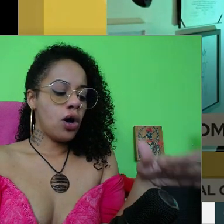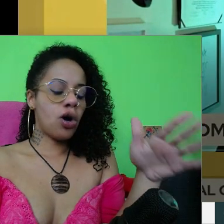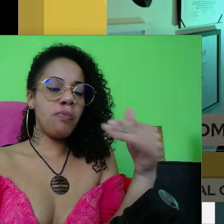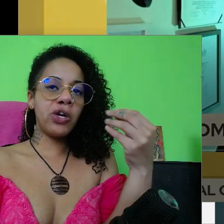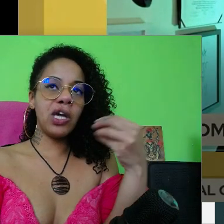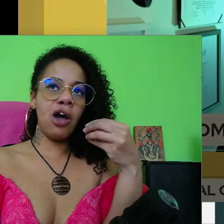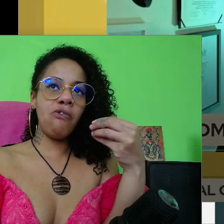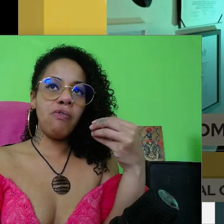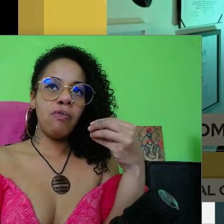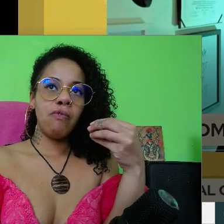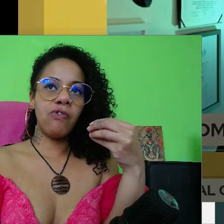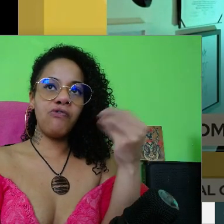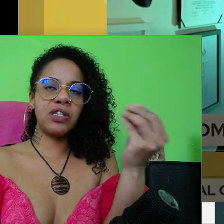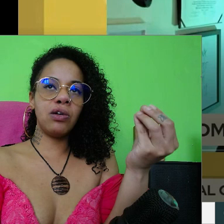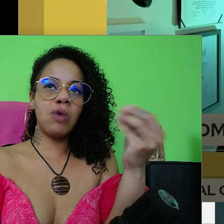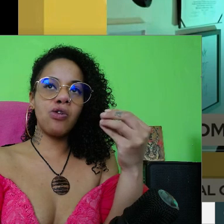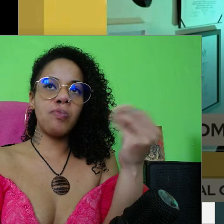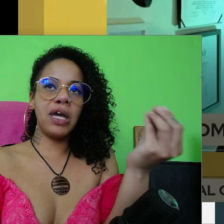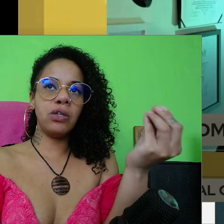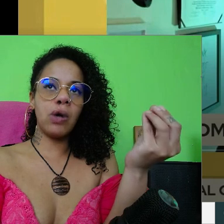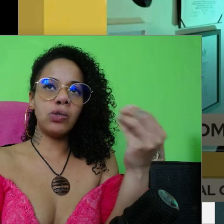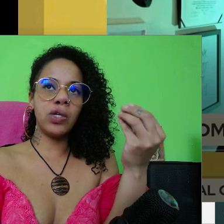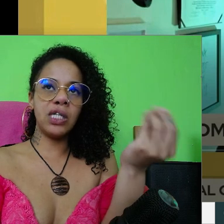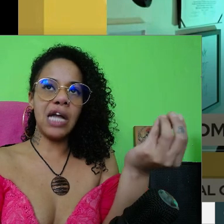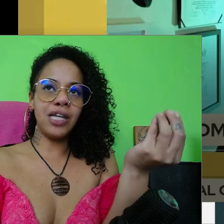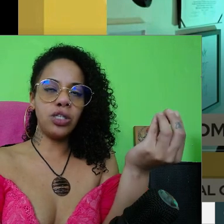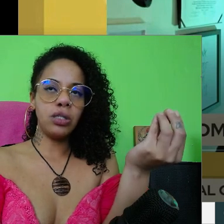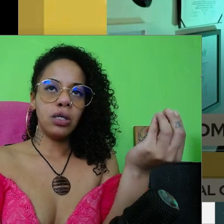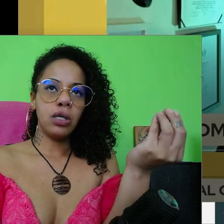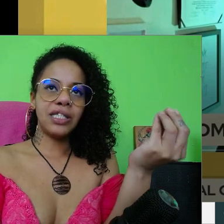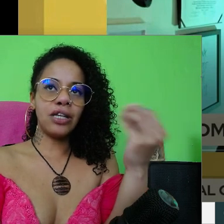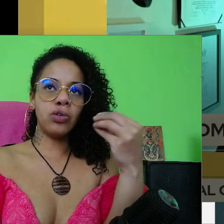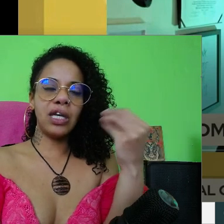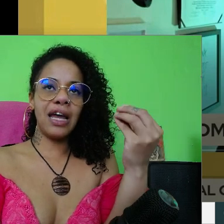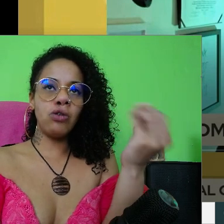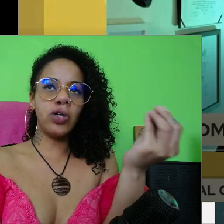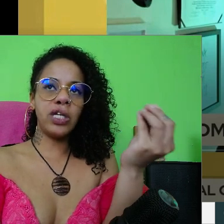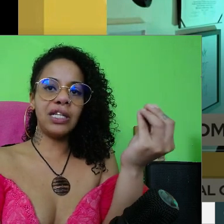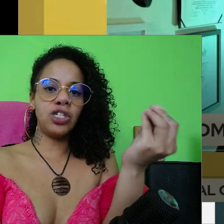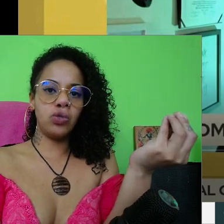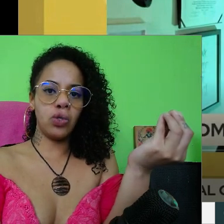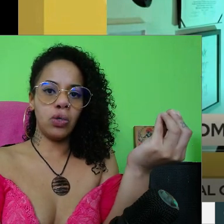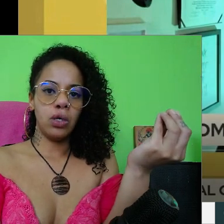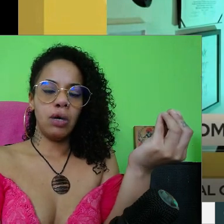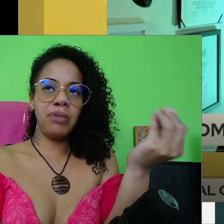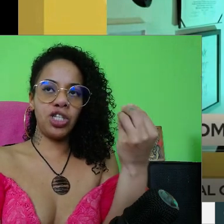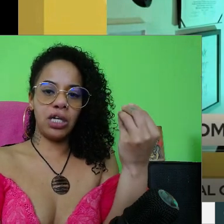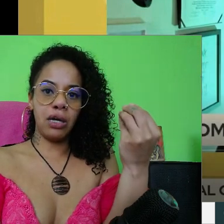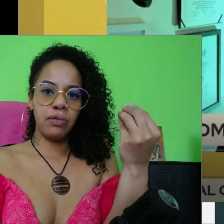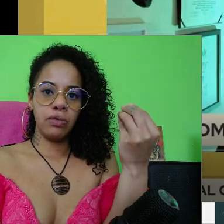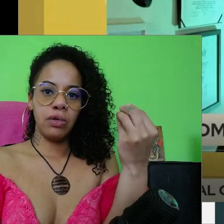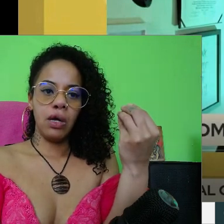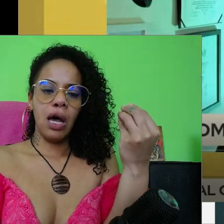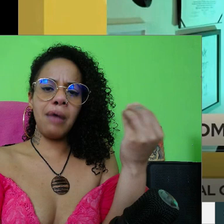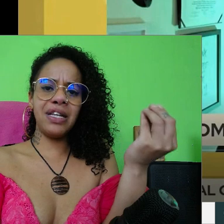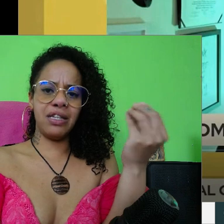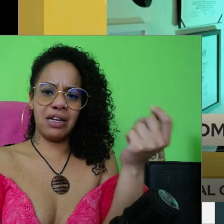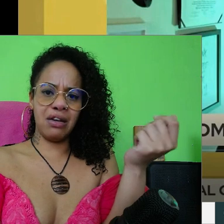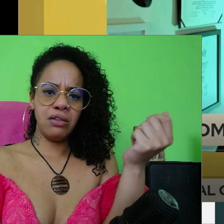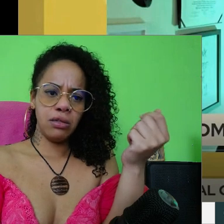como que eu vou fazer um argumento autoridade sendo que nem autoridade eu sou me diga